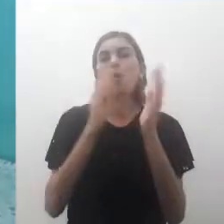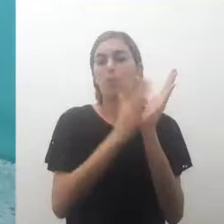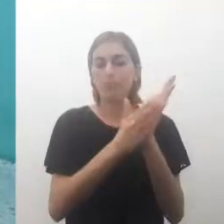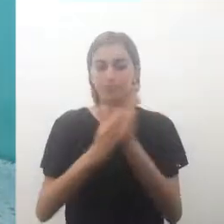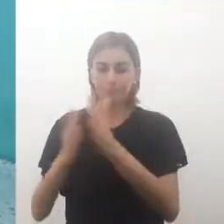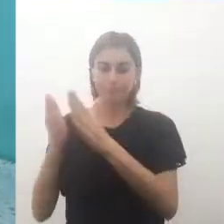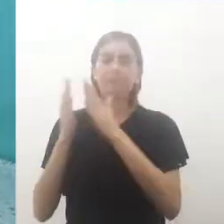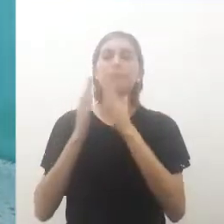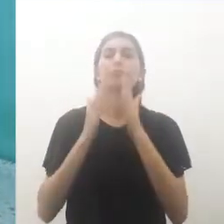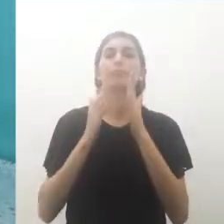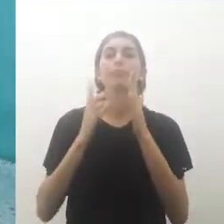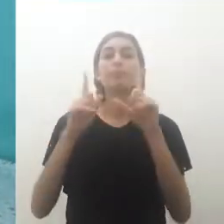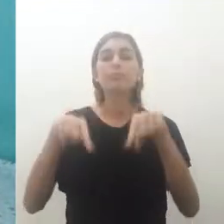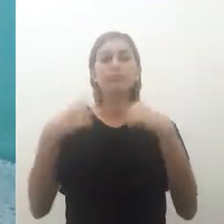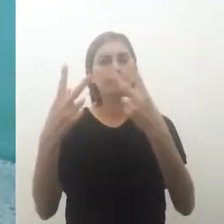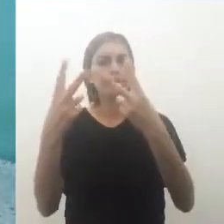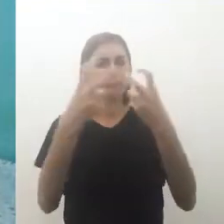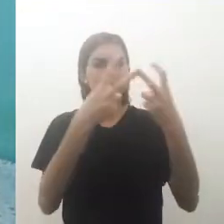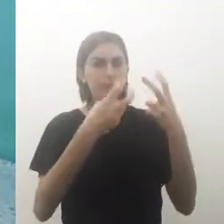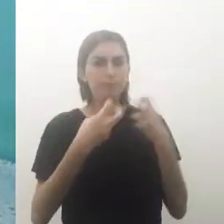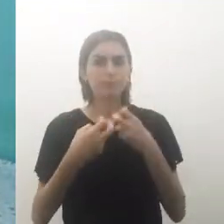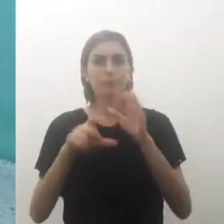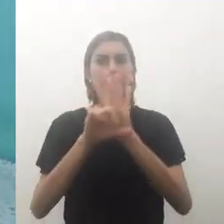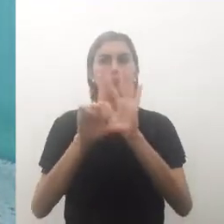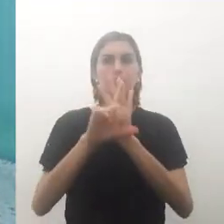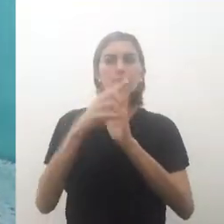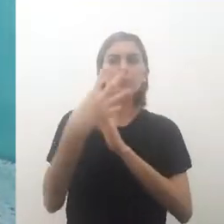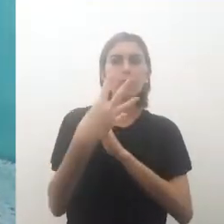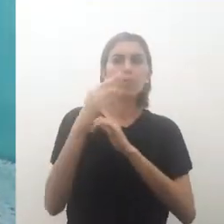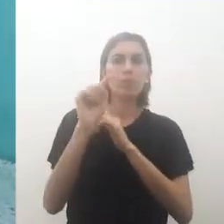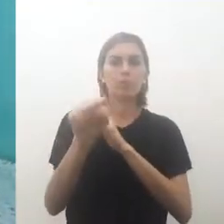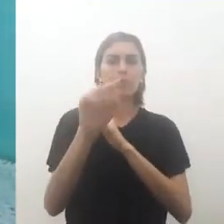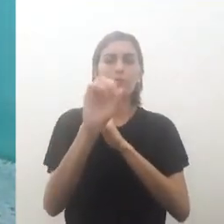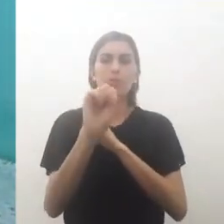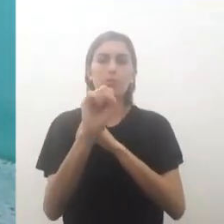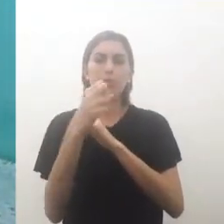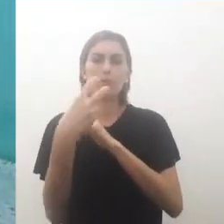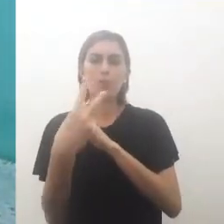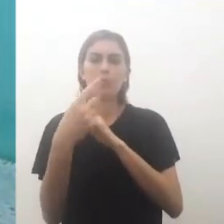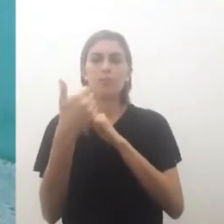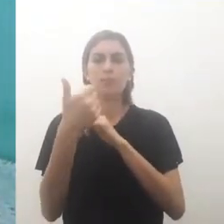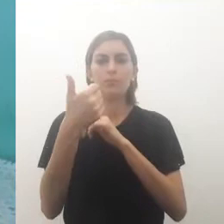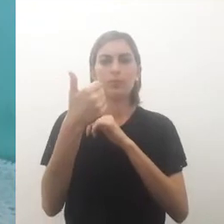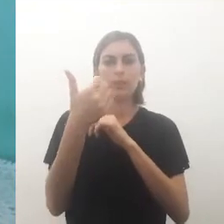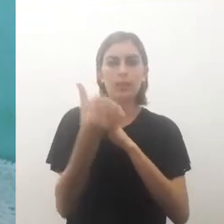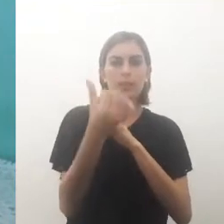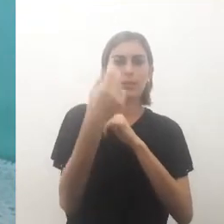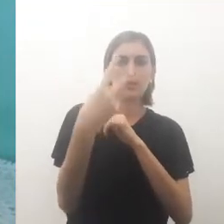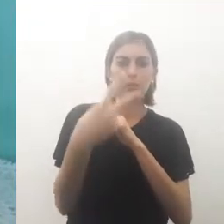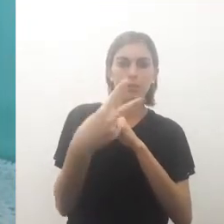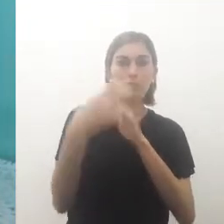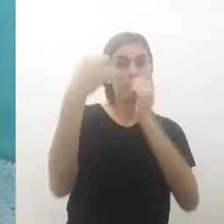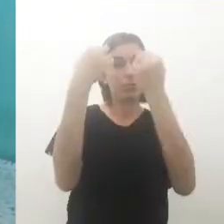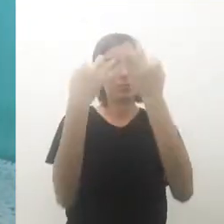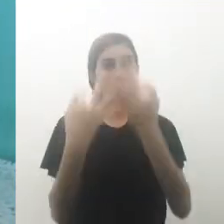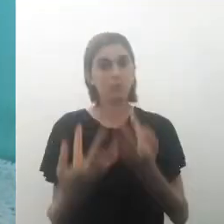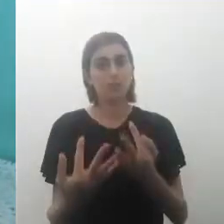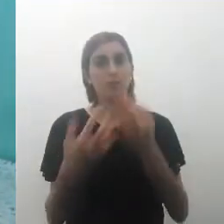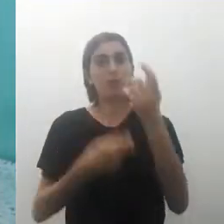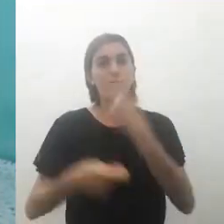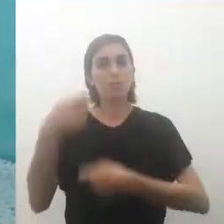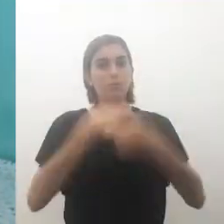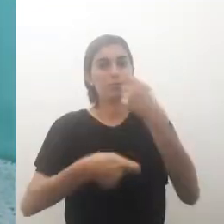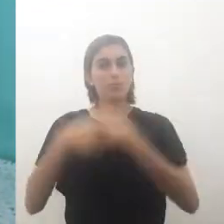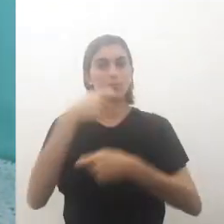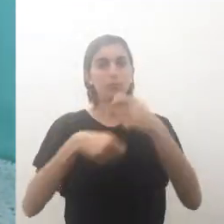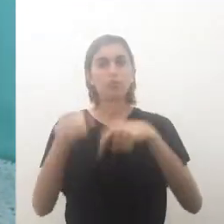lida com a organização, a gente percebe que a Lei 4.084 de 62, ela determina